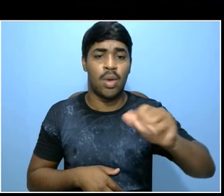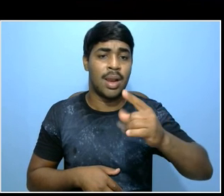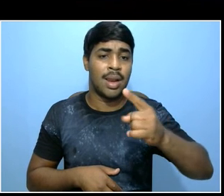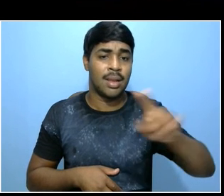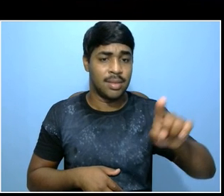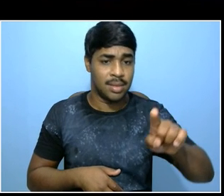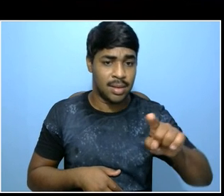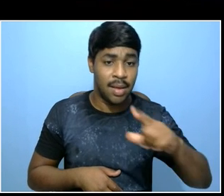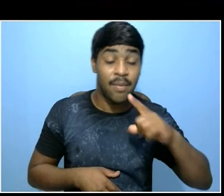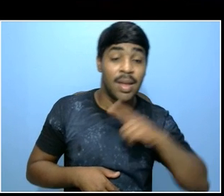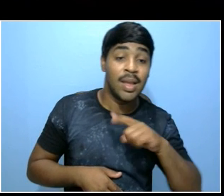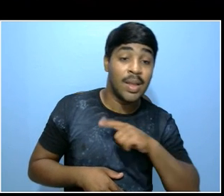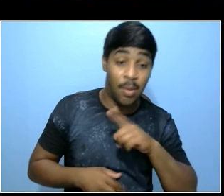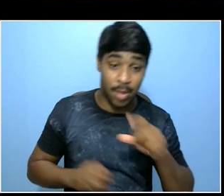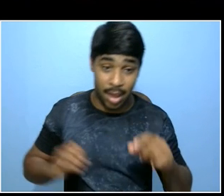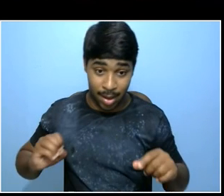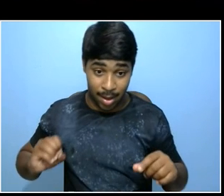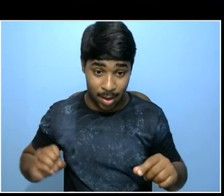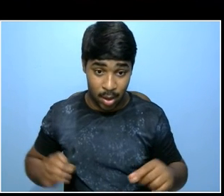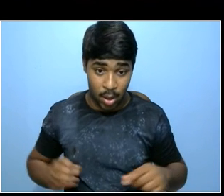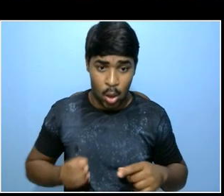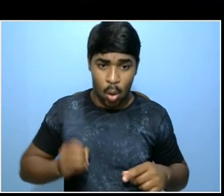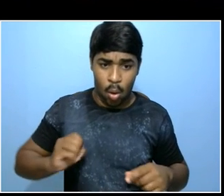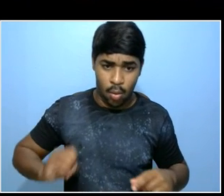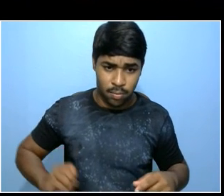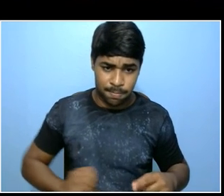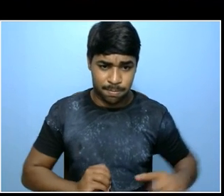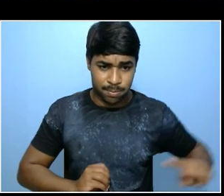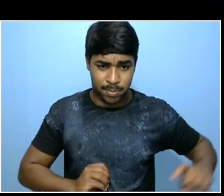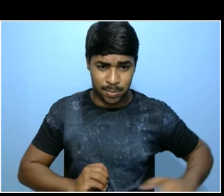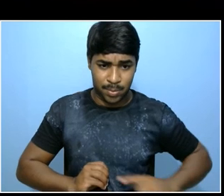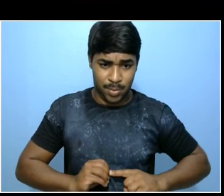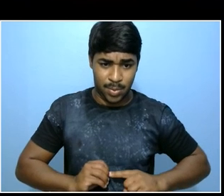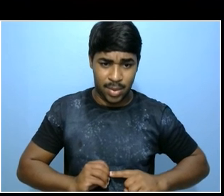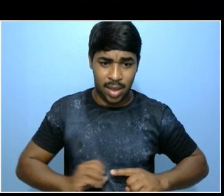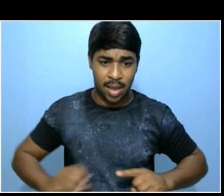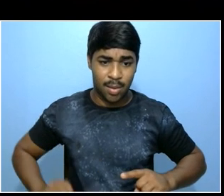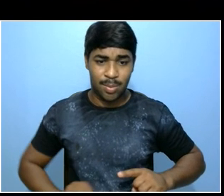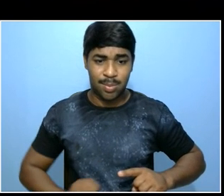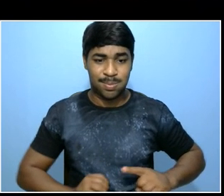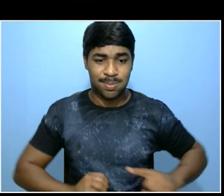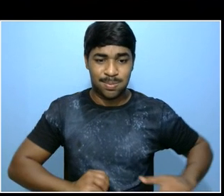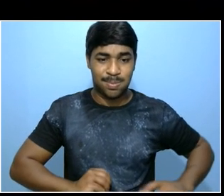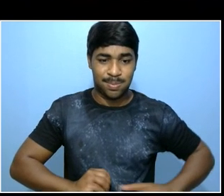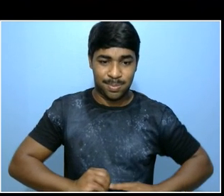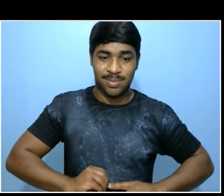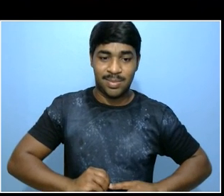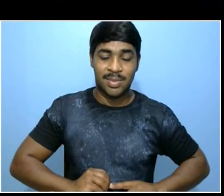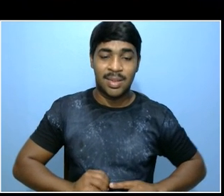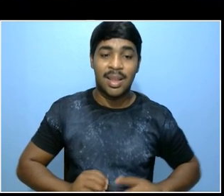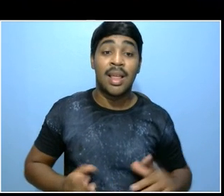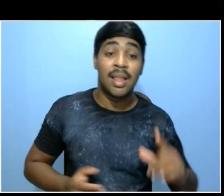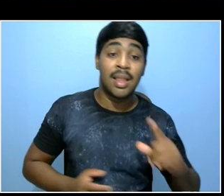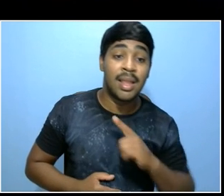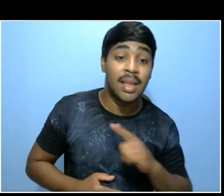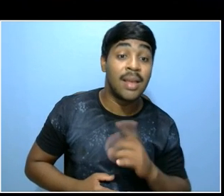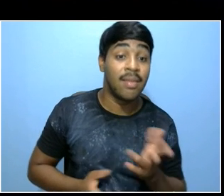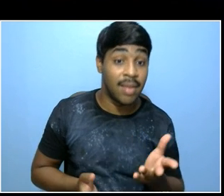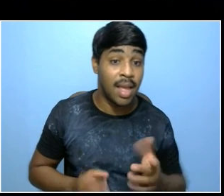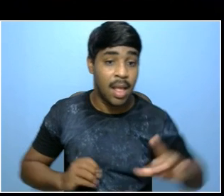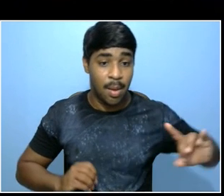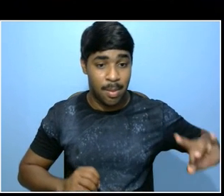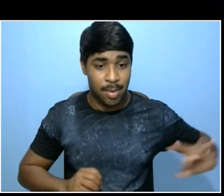de um óvulo maduro durante o mesmo período. Então, imagina, a mulher liberou 2, 3 óvulos, por exemplo, no mesmo mês. Cada